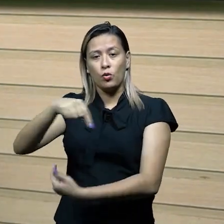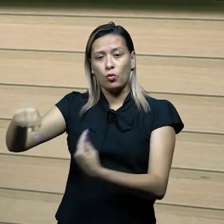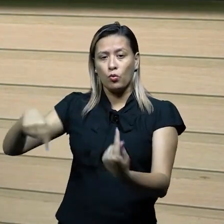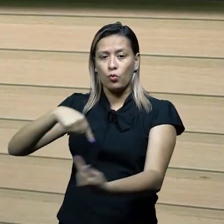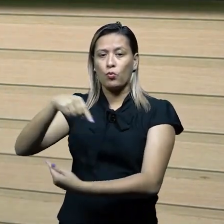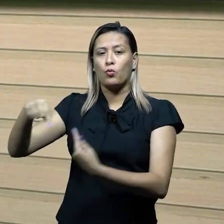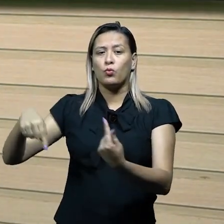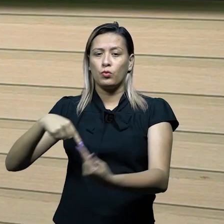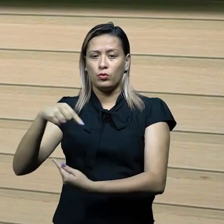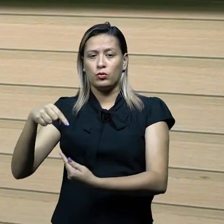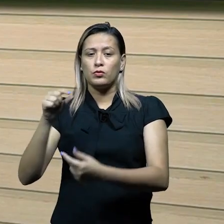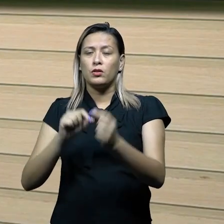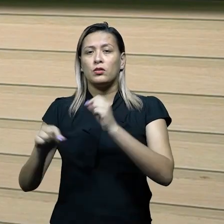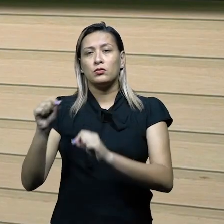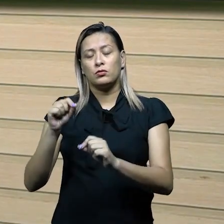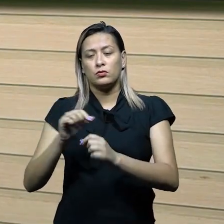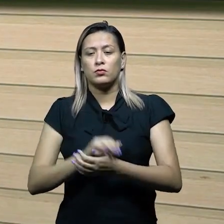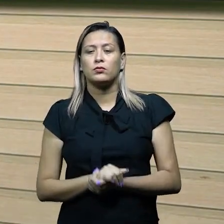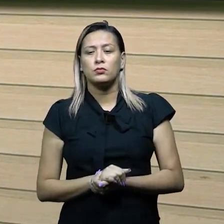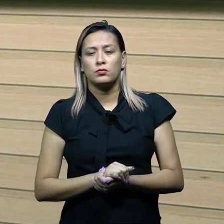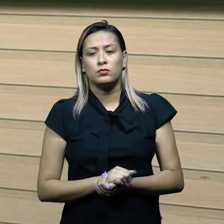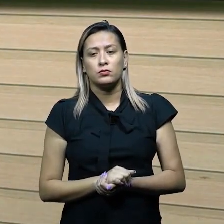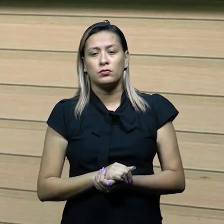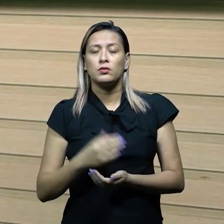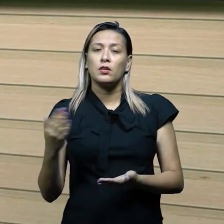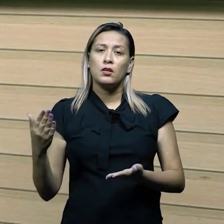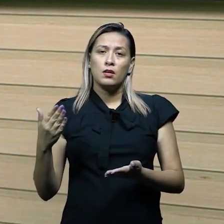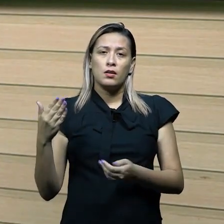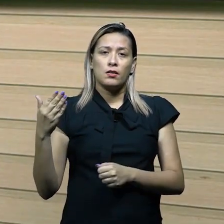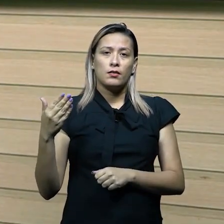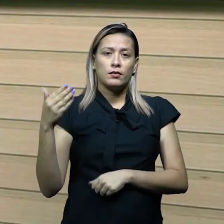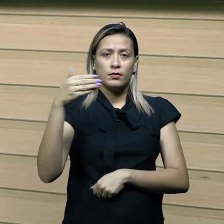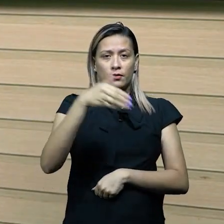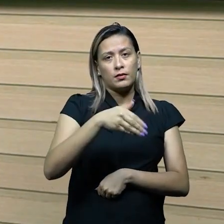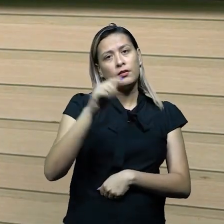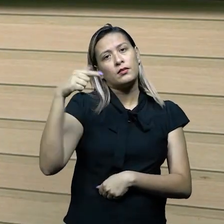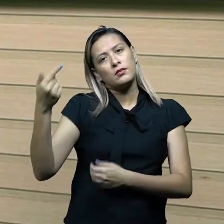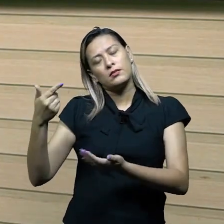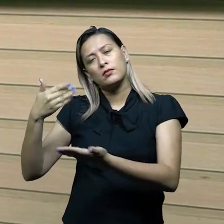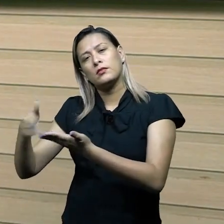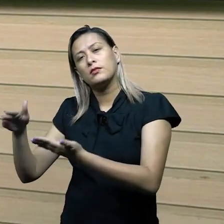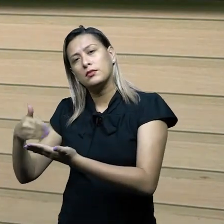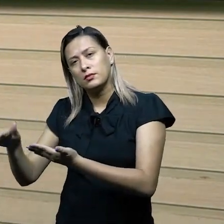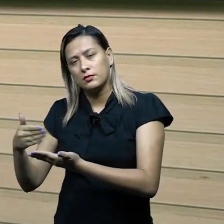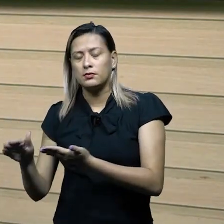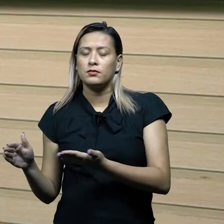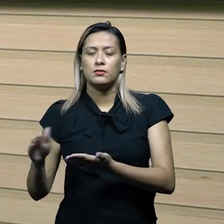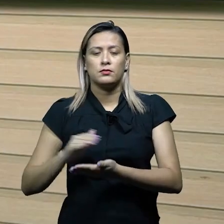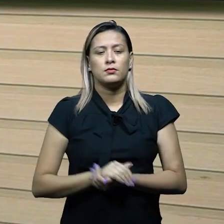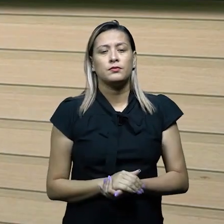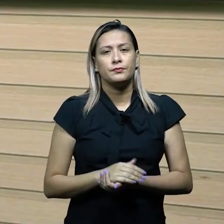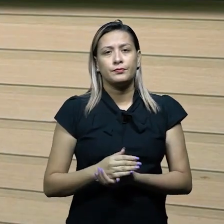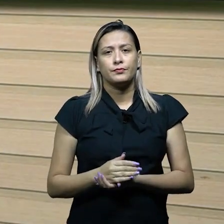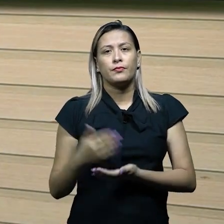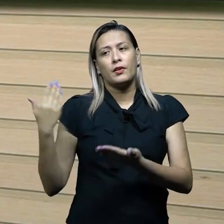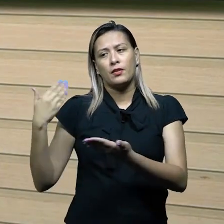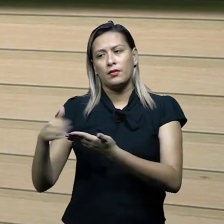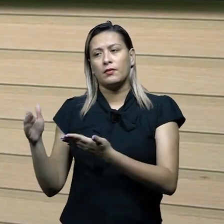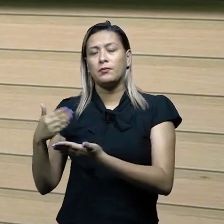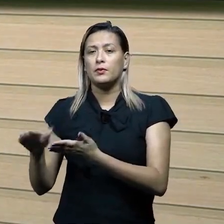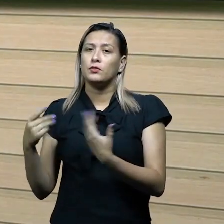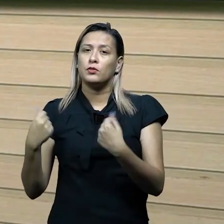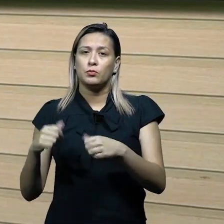turnover, que é um outro nome conhecido, é o entra e sai. É a relação de admissões e demissões. Esse